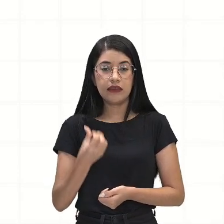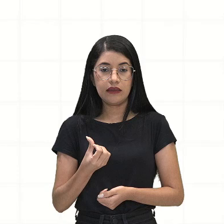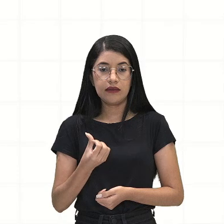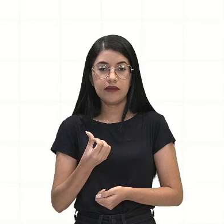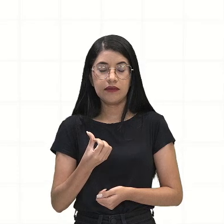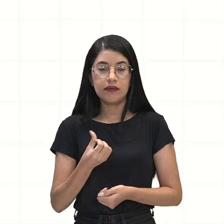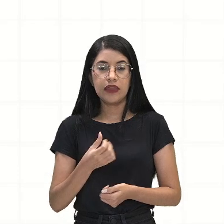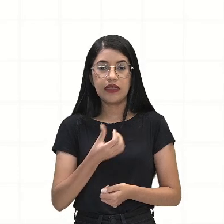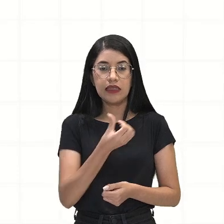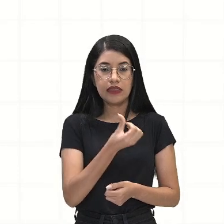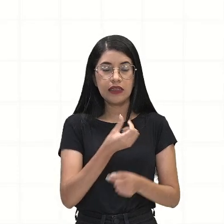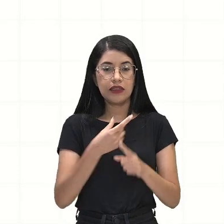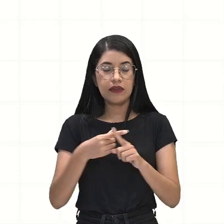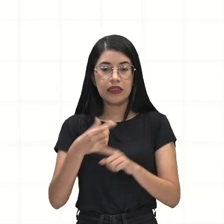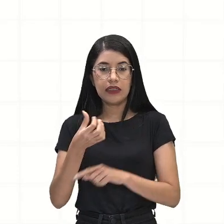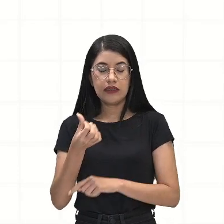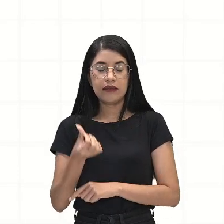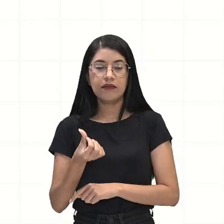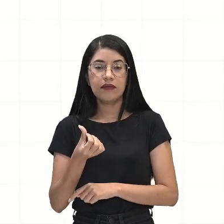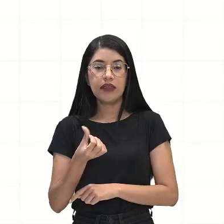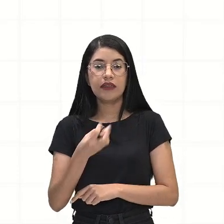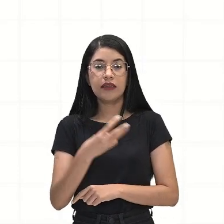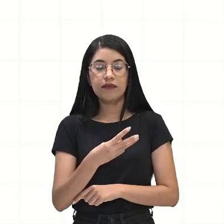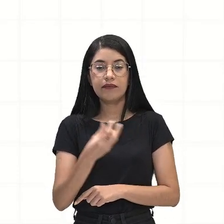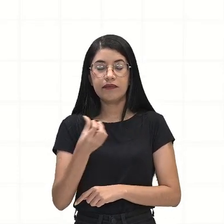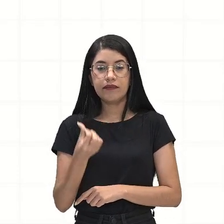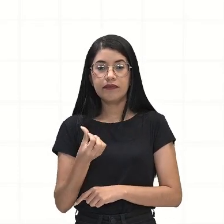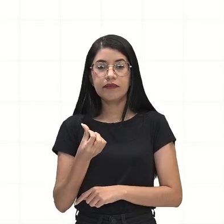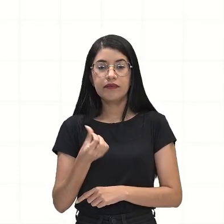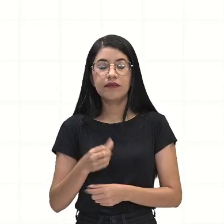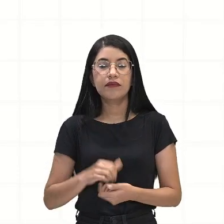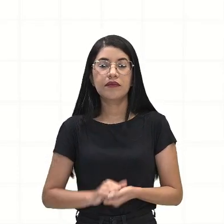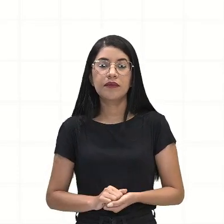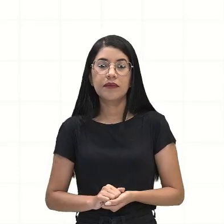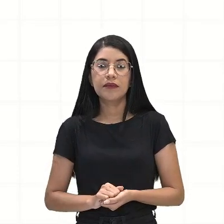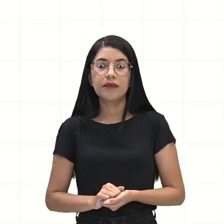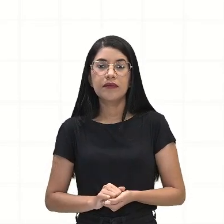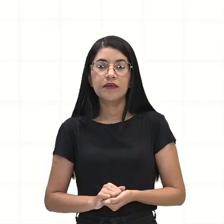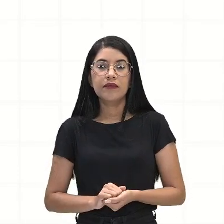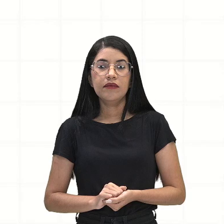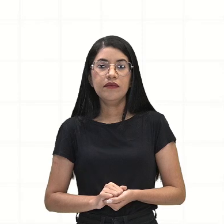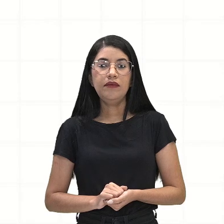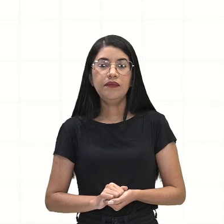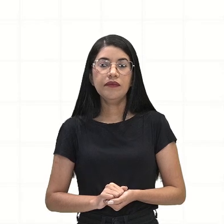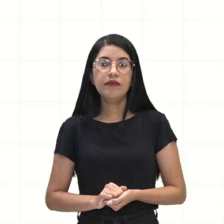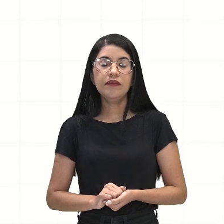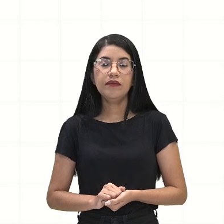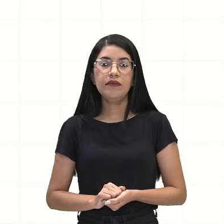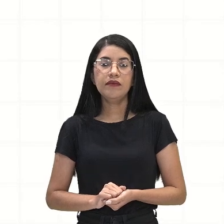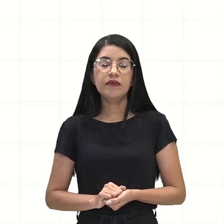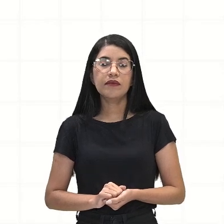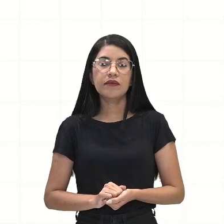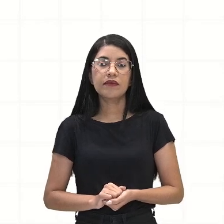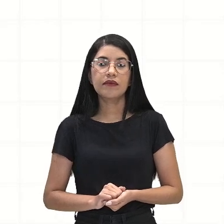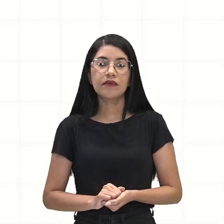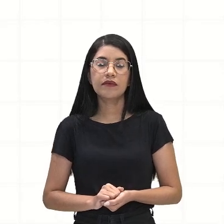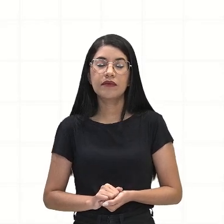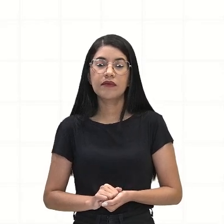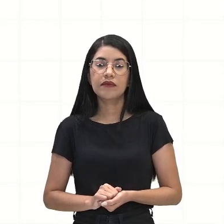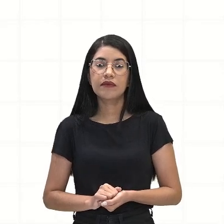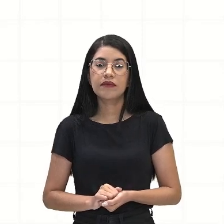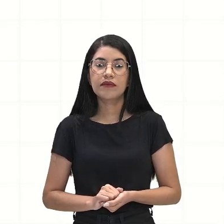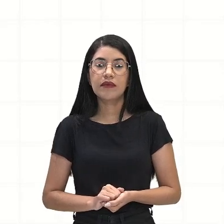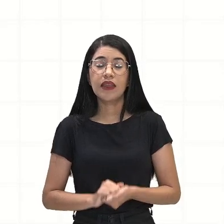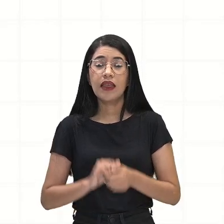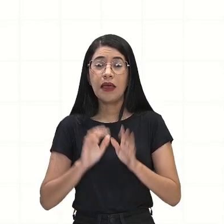36, né? Porque eu tenho 6 de um e 6 do outro. Então, vai ser 36 o espaço amostral geral. Só que aqui